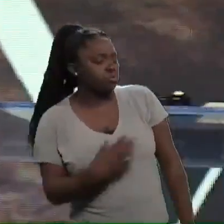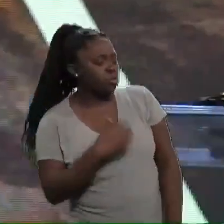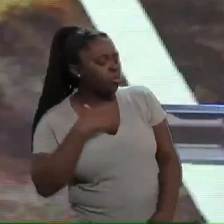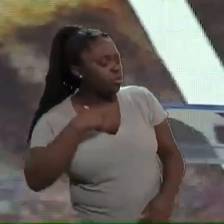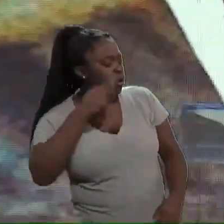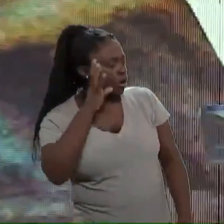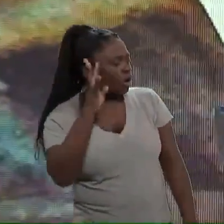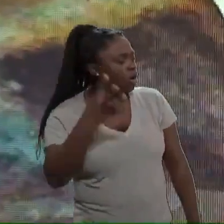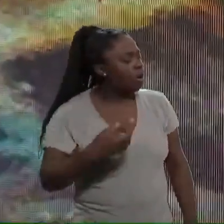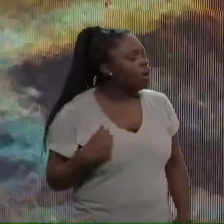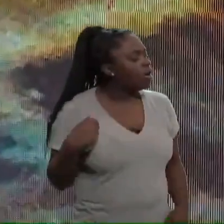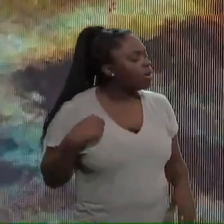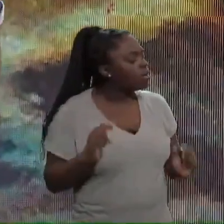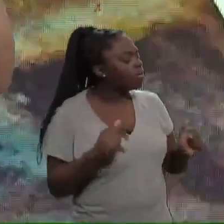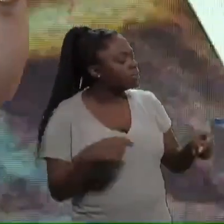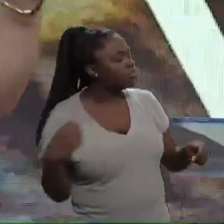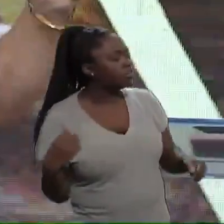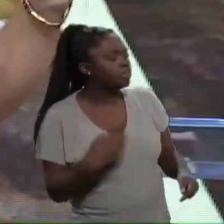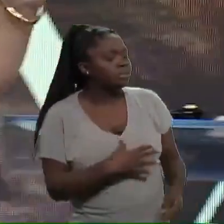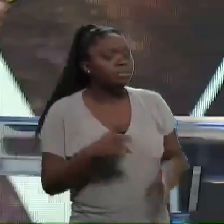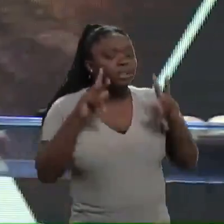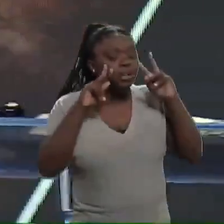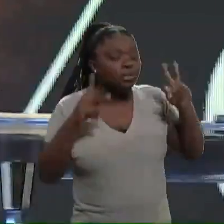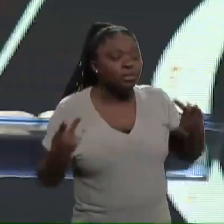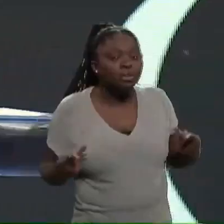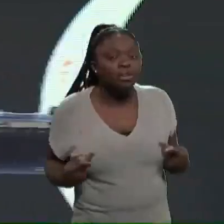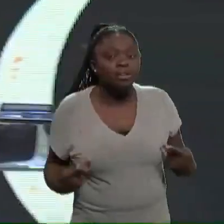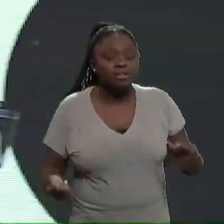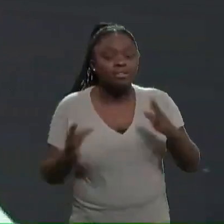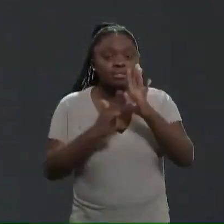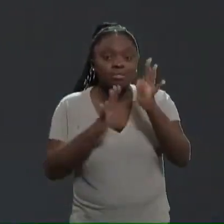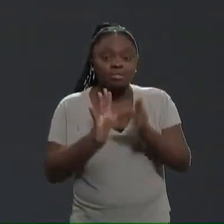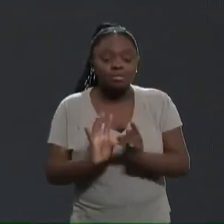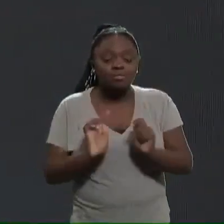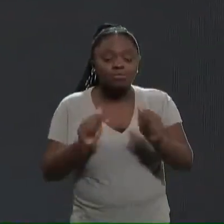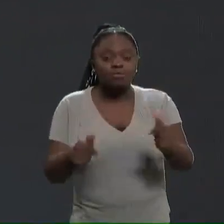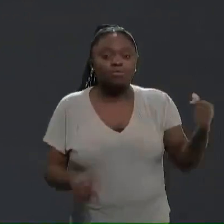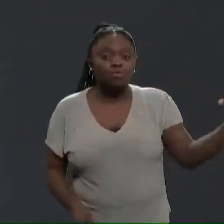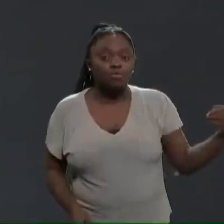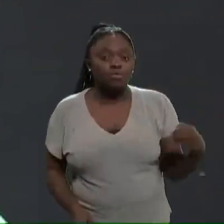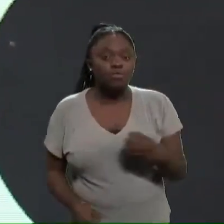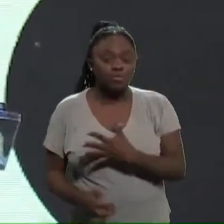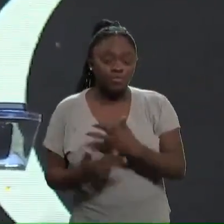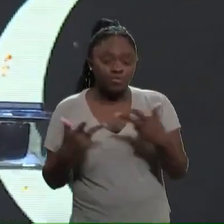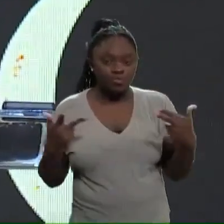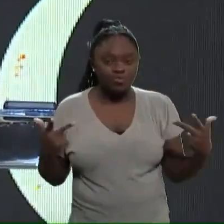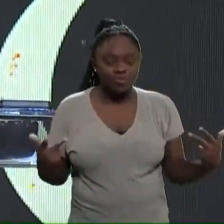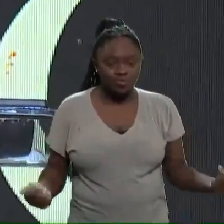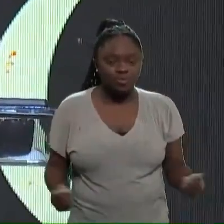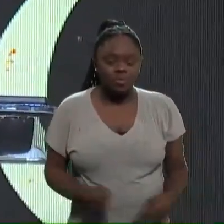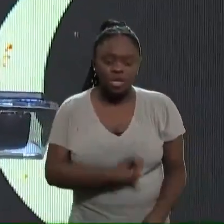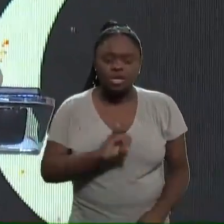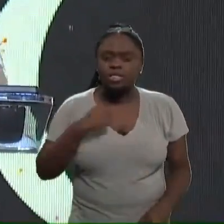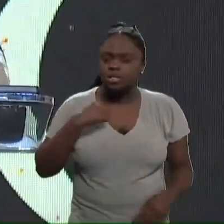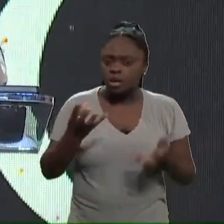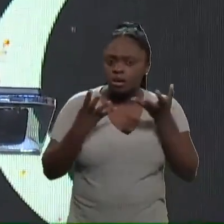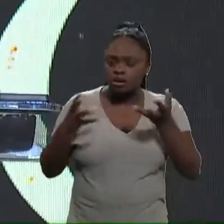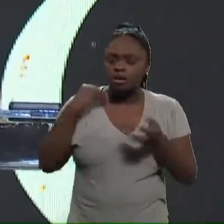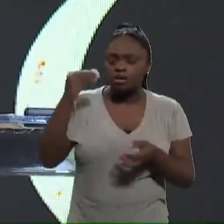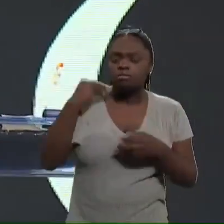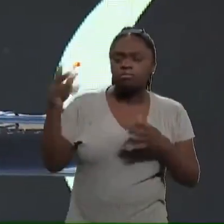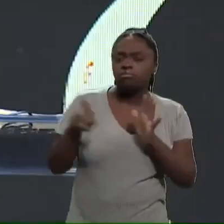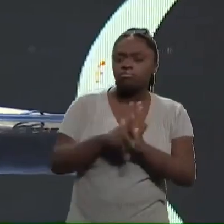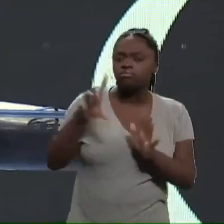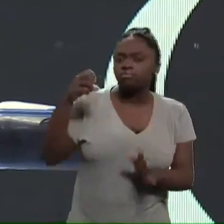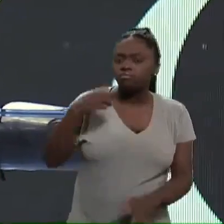deixa o novo comigo. Reconheça que eu faço algo novo. Se eu quero experimentar o novo de